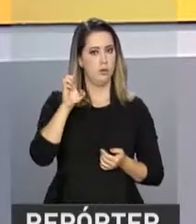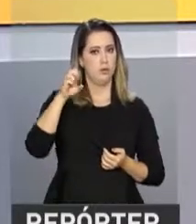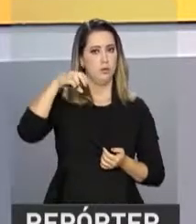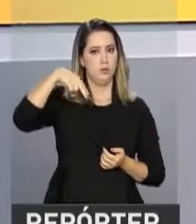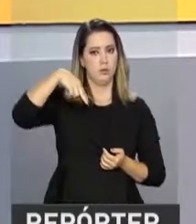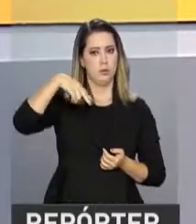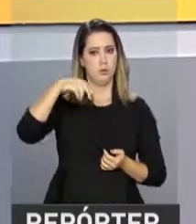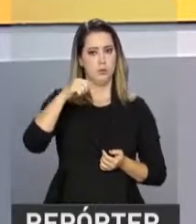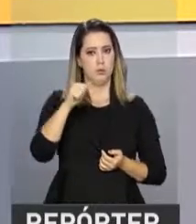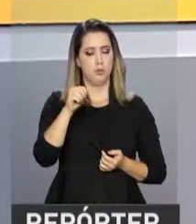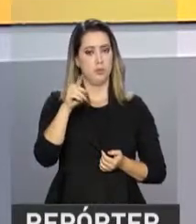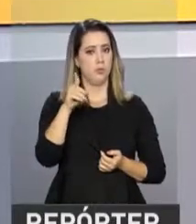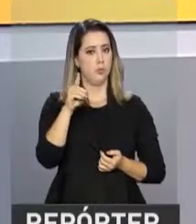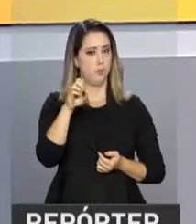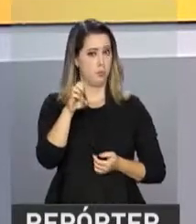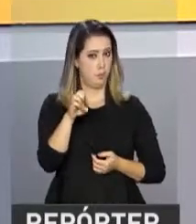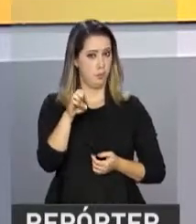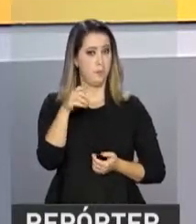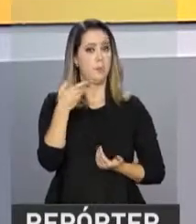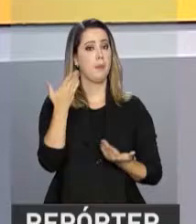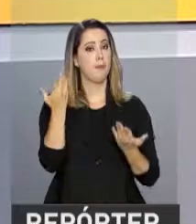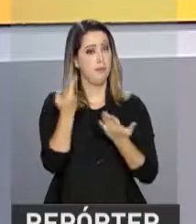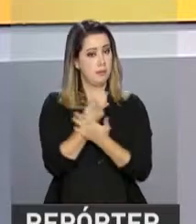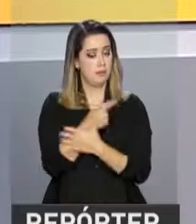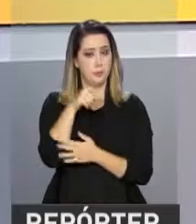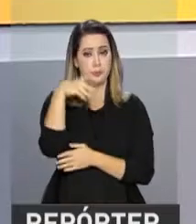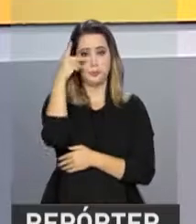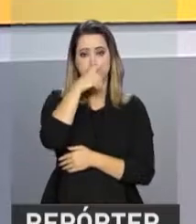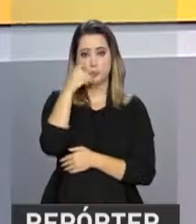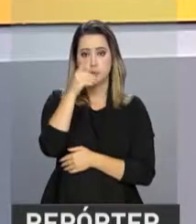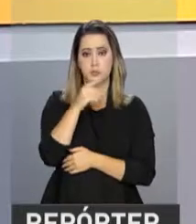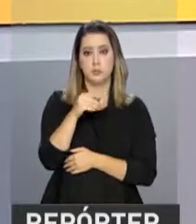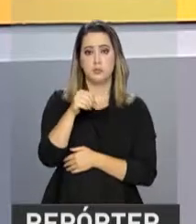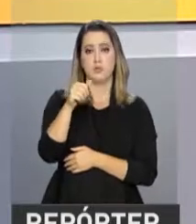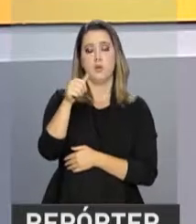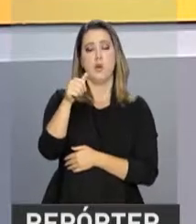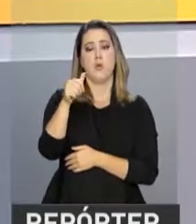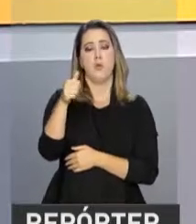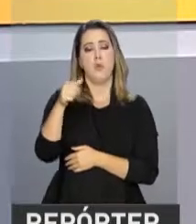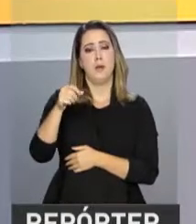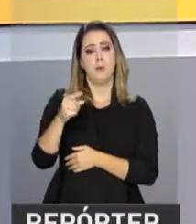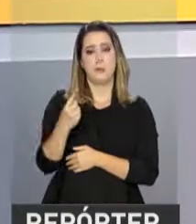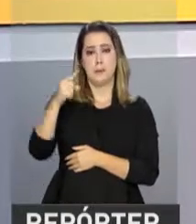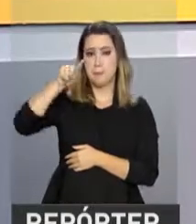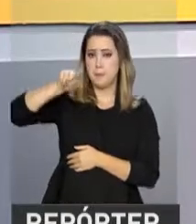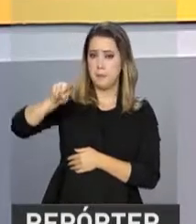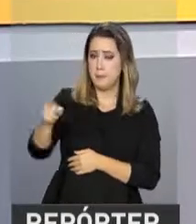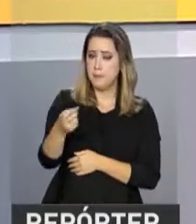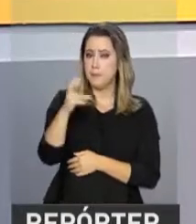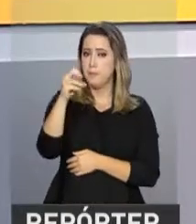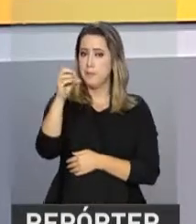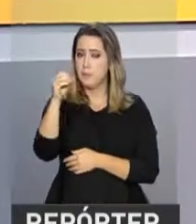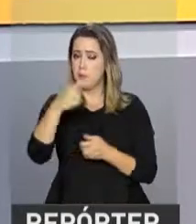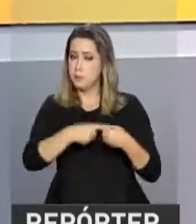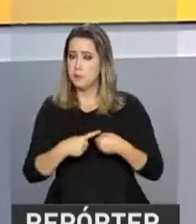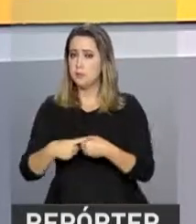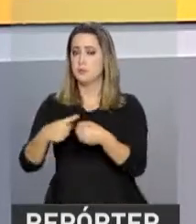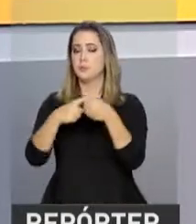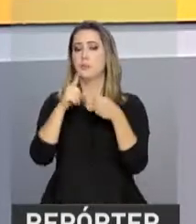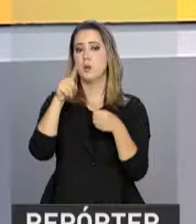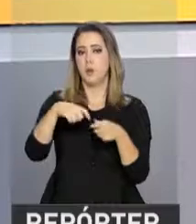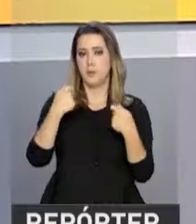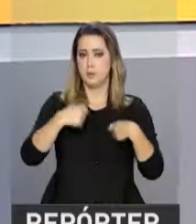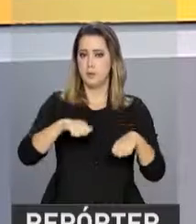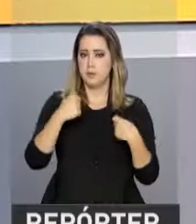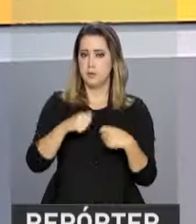foi aplicado neste domingo em quase 1.500 municípios o enade é obrigatório para os estudantes que estão ingressando ou